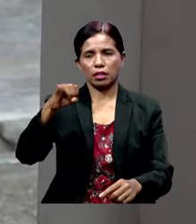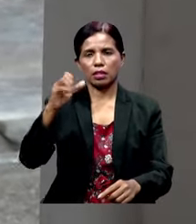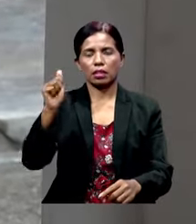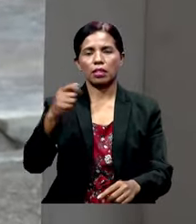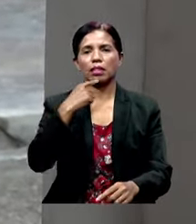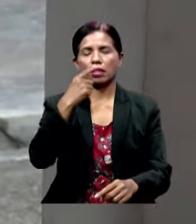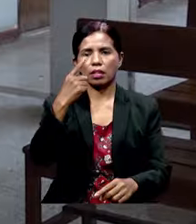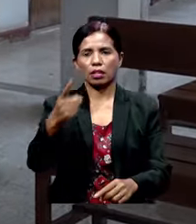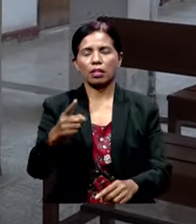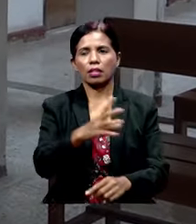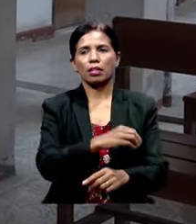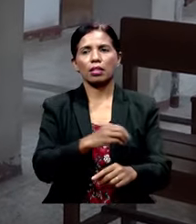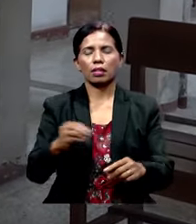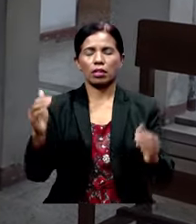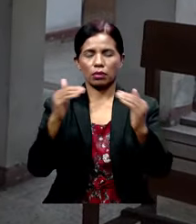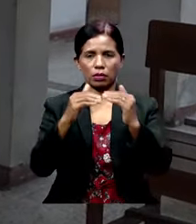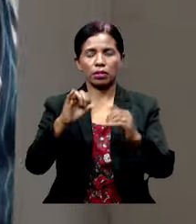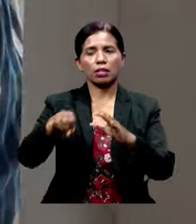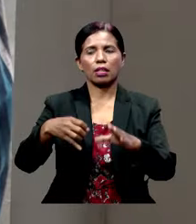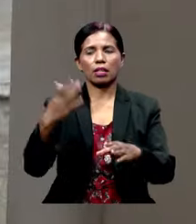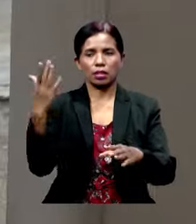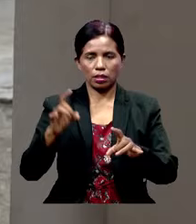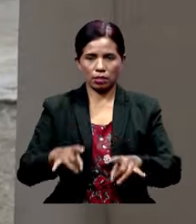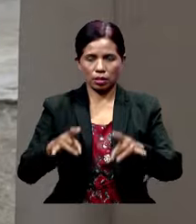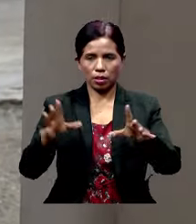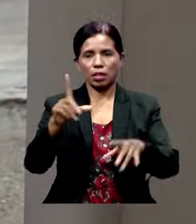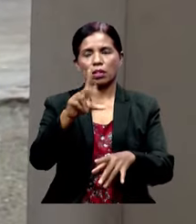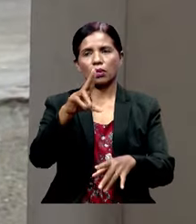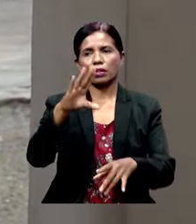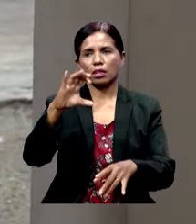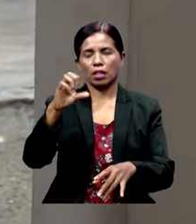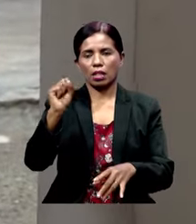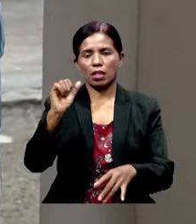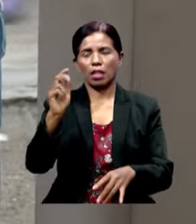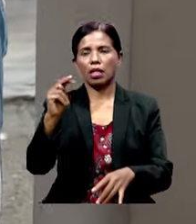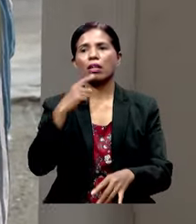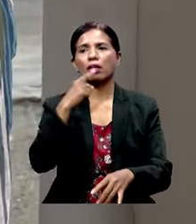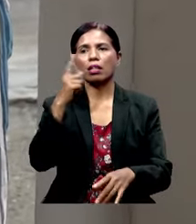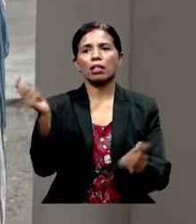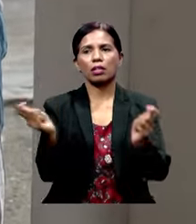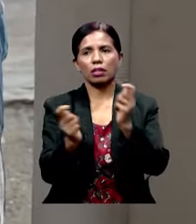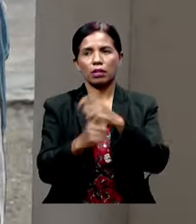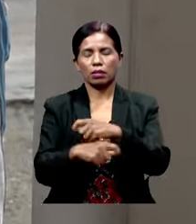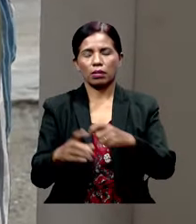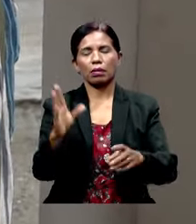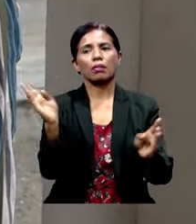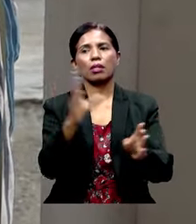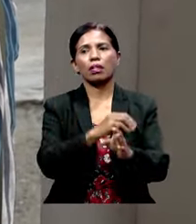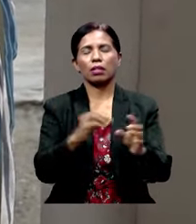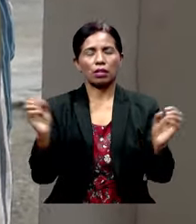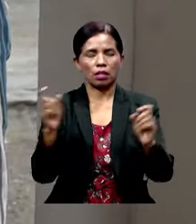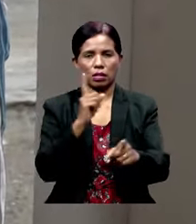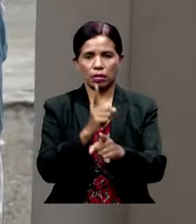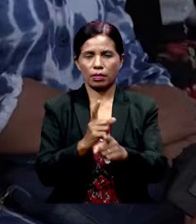BATTK, ex-consul-geral Timor-Leste e Sydney, Austrália, Luciano Valentim da Conceição troca conta bancária no